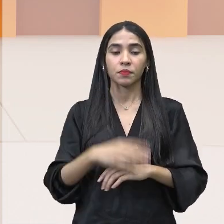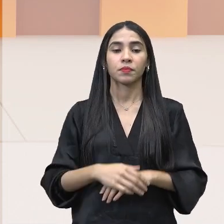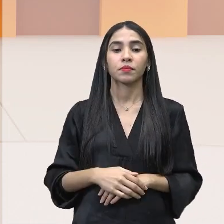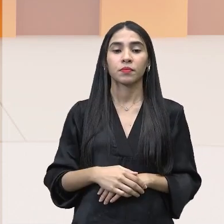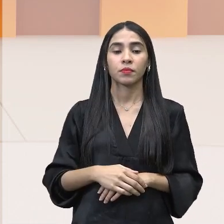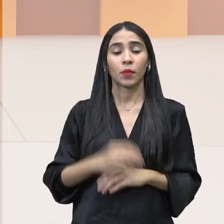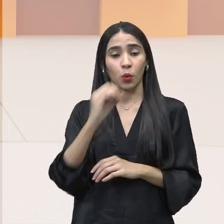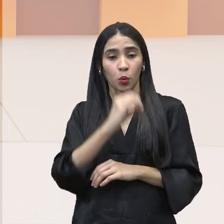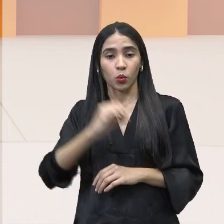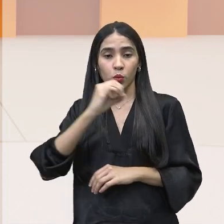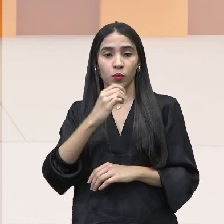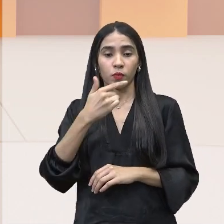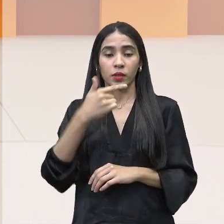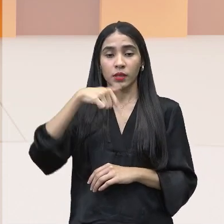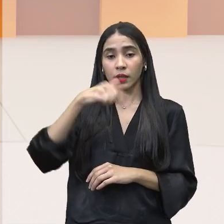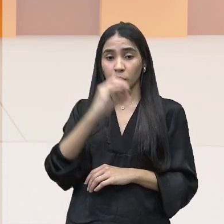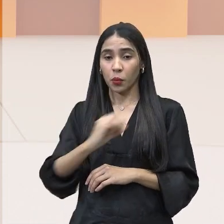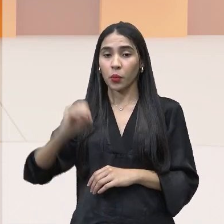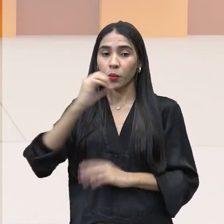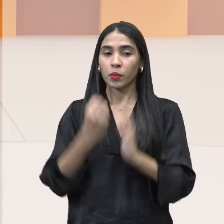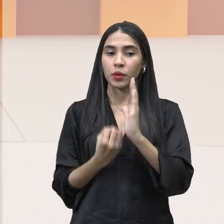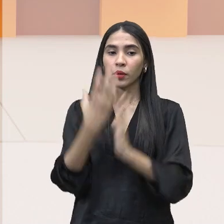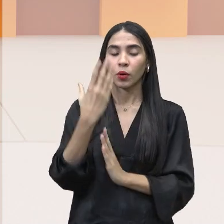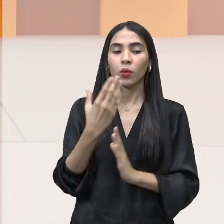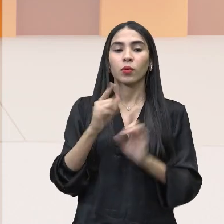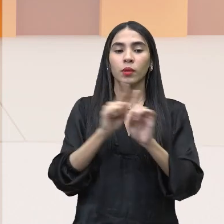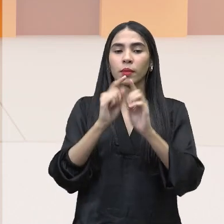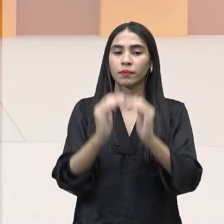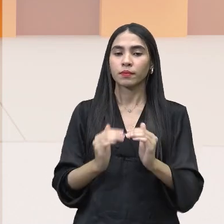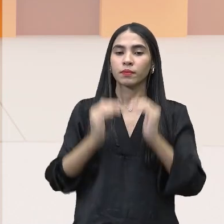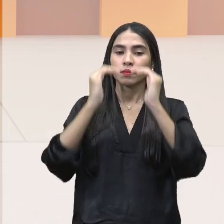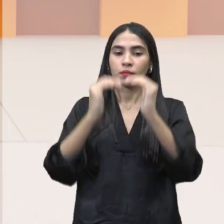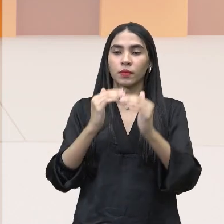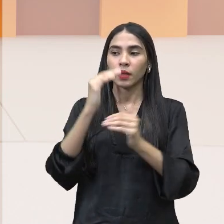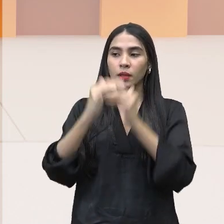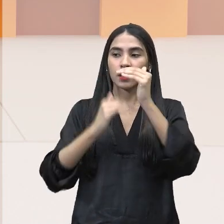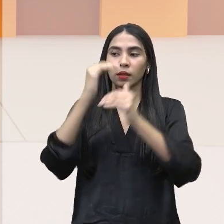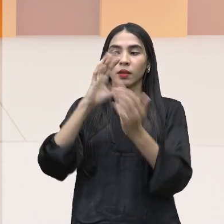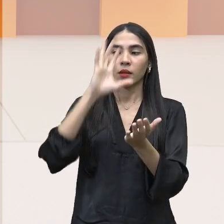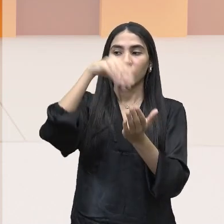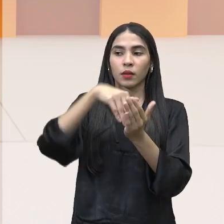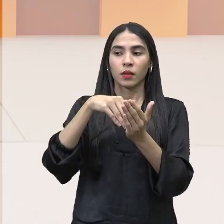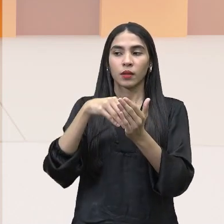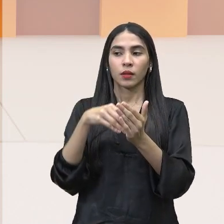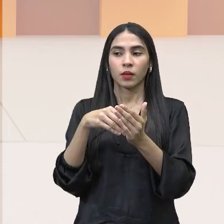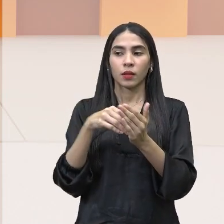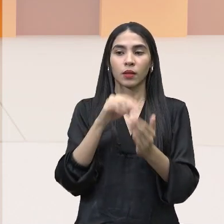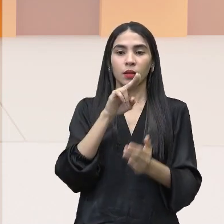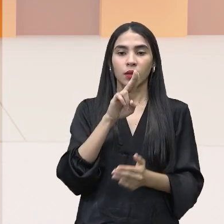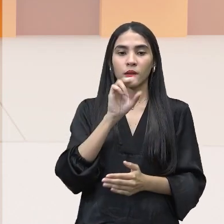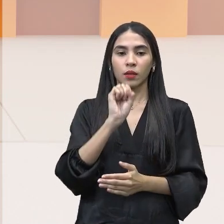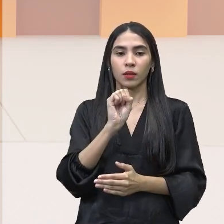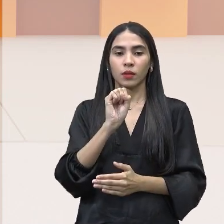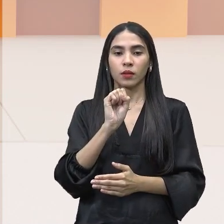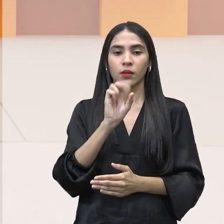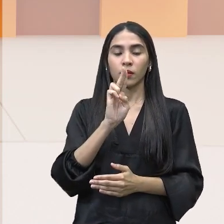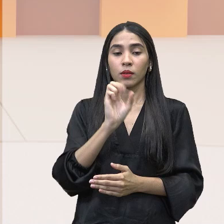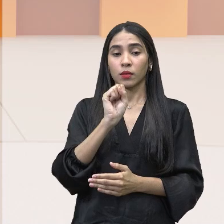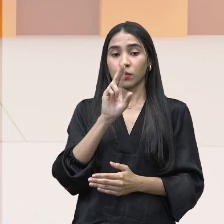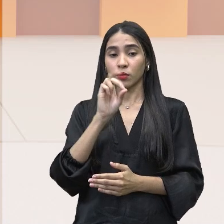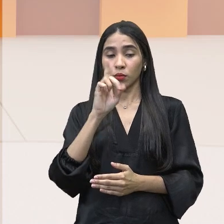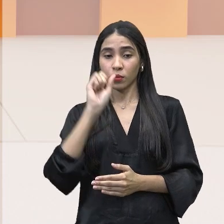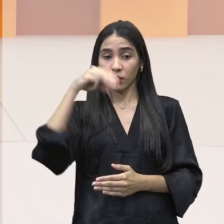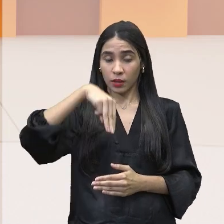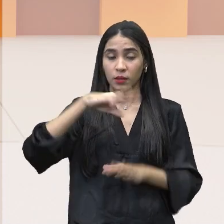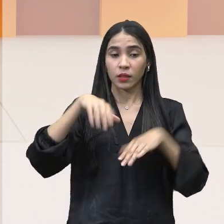5.173, de outubro, de 27 de outubro, e criou a chamada Superintendência de Desenvolvimento da Amazônia, a SUDAM. Então, a Operação